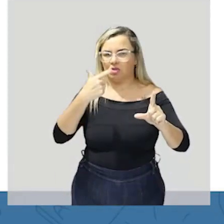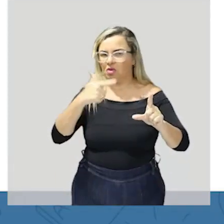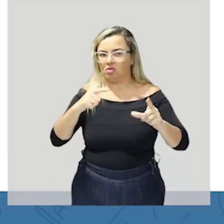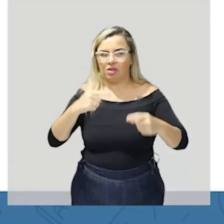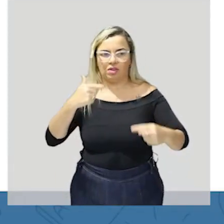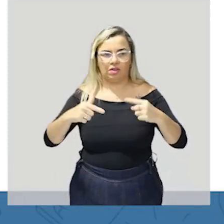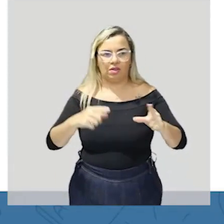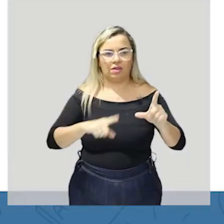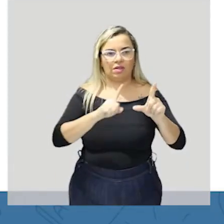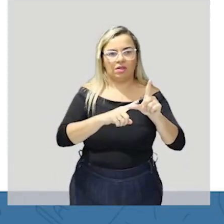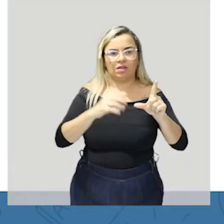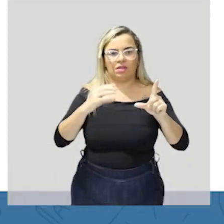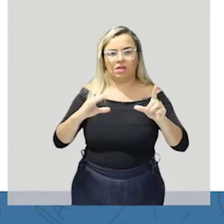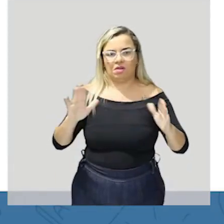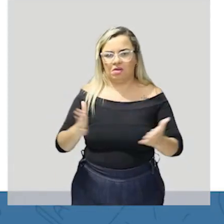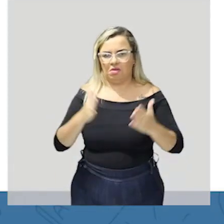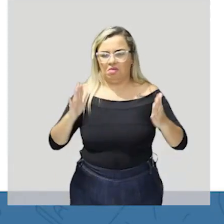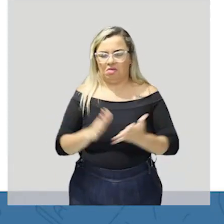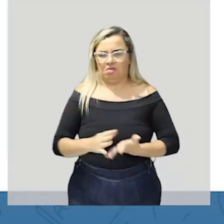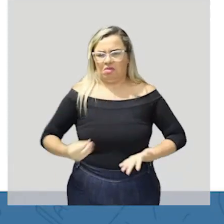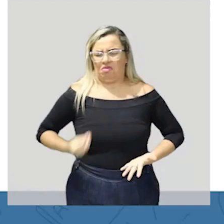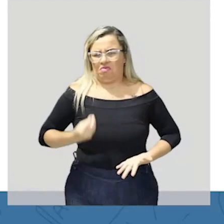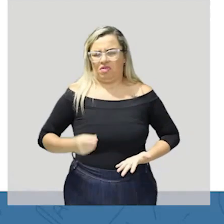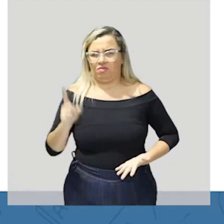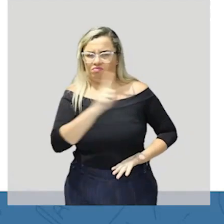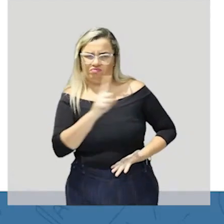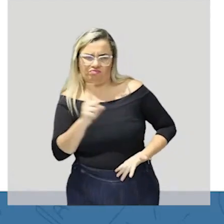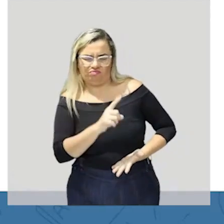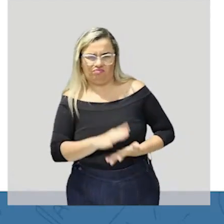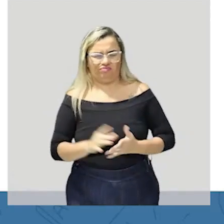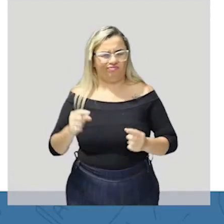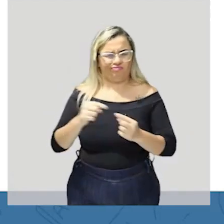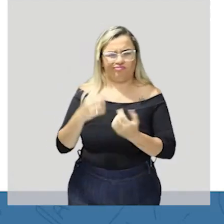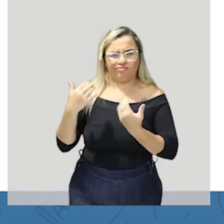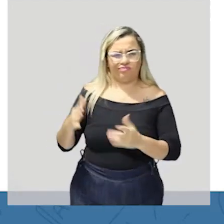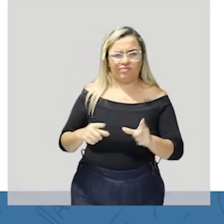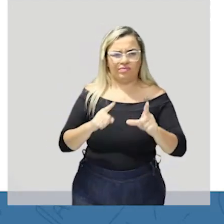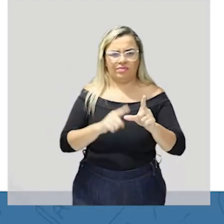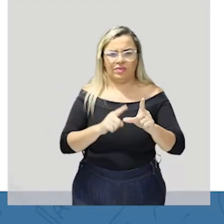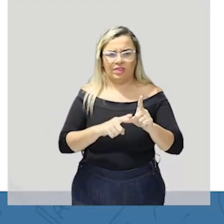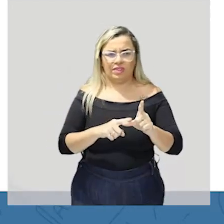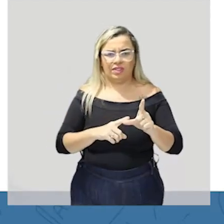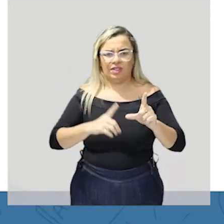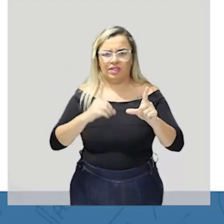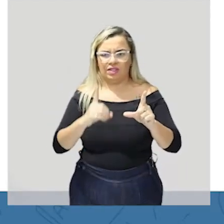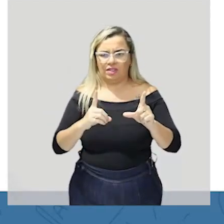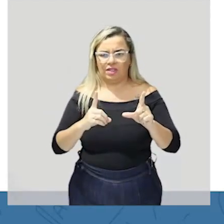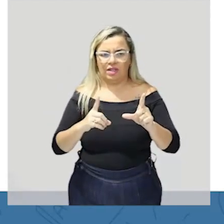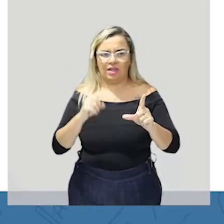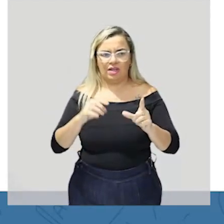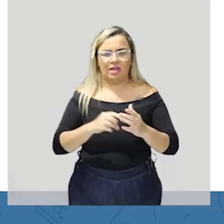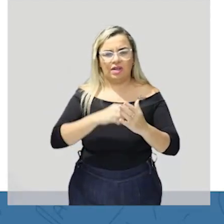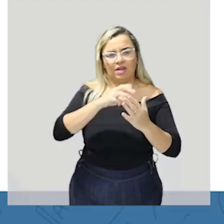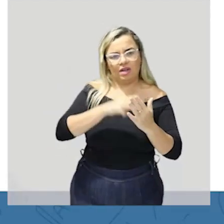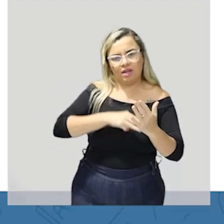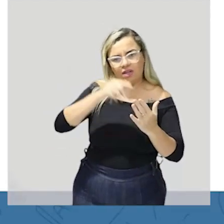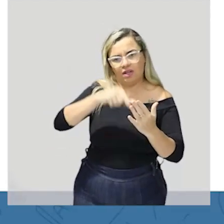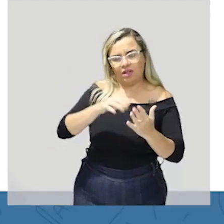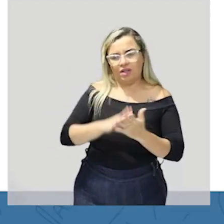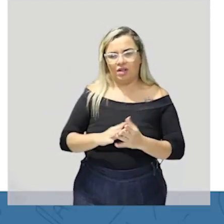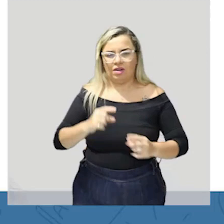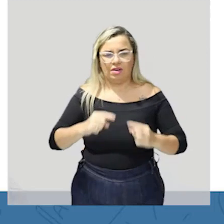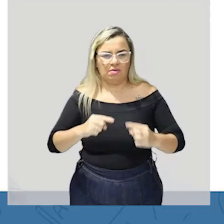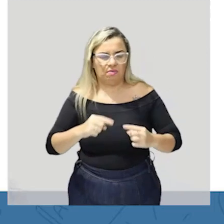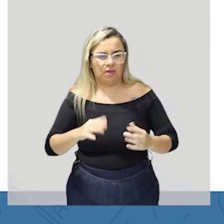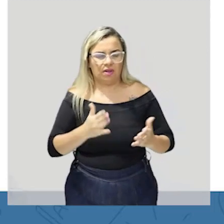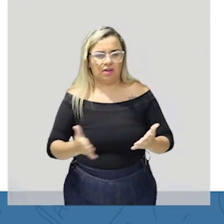não existe esse propósito desses jovens. Métodos políticos populistas, não. É nacional-socialista, é fascista na Itália